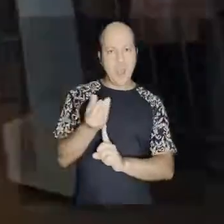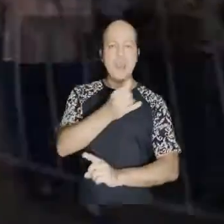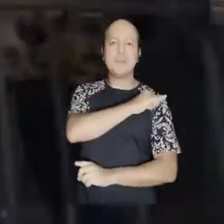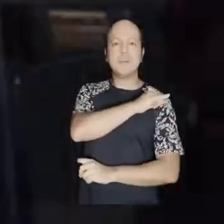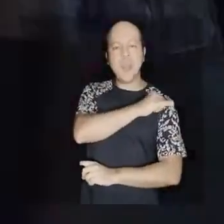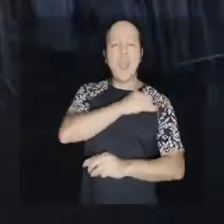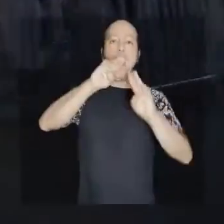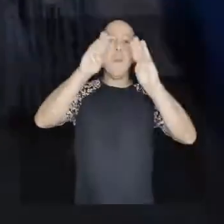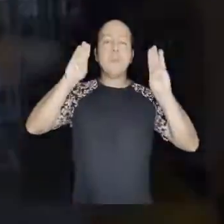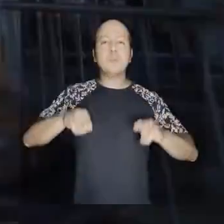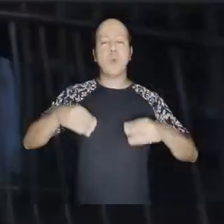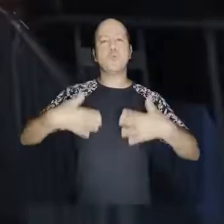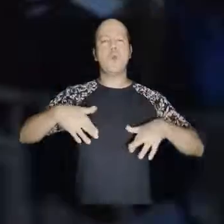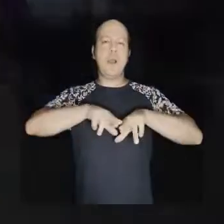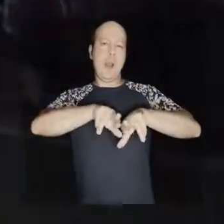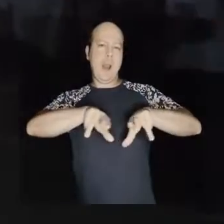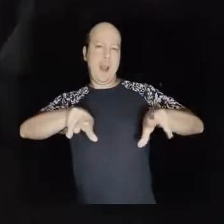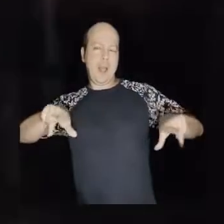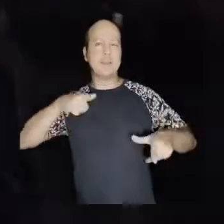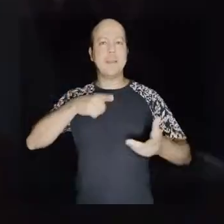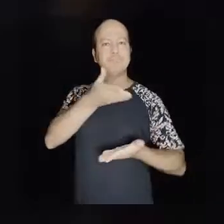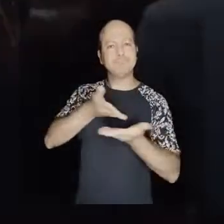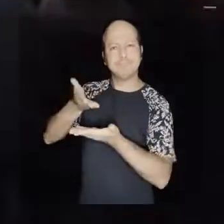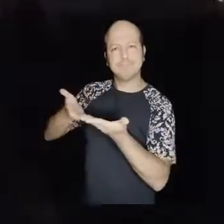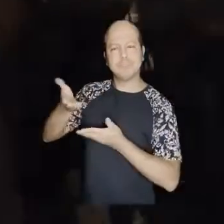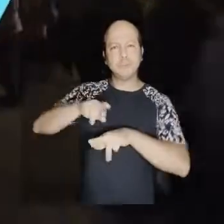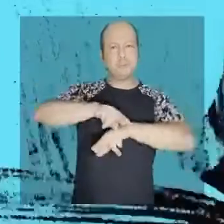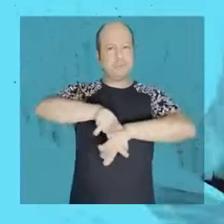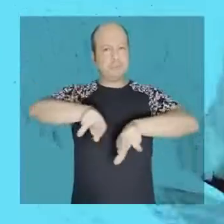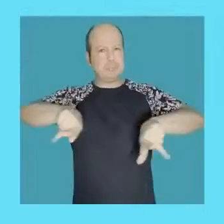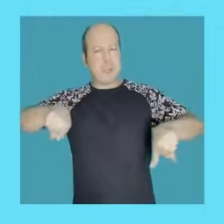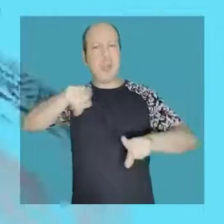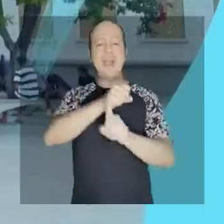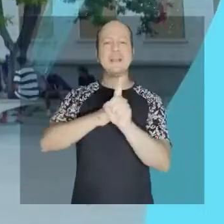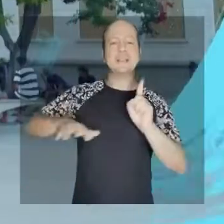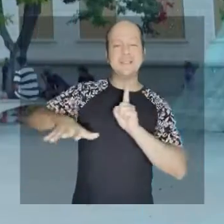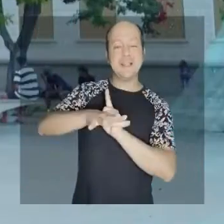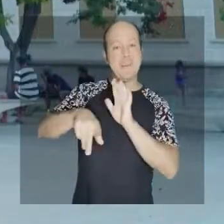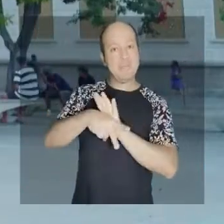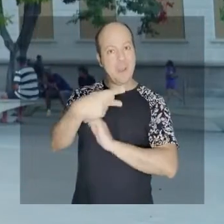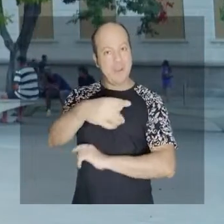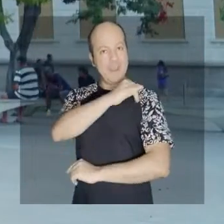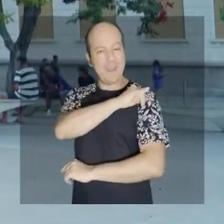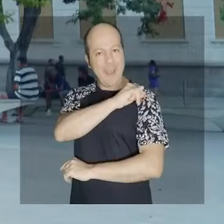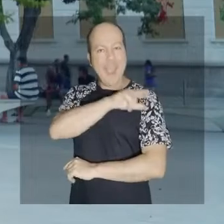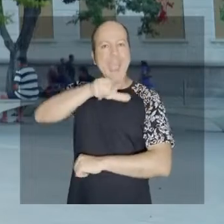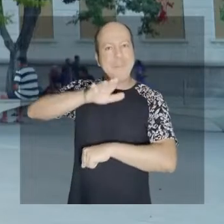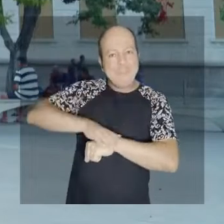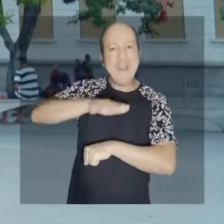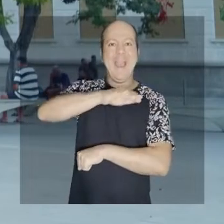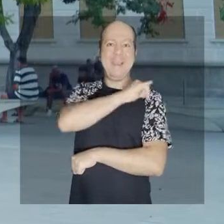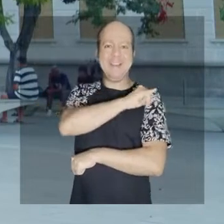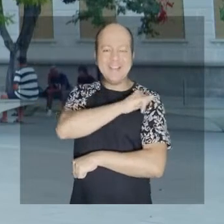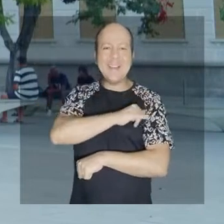museu extremamente plural. É um museu que trata da diversidade do que é essa cidade tão carioca. É um museu mais carioca do Rio de